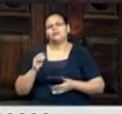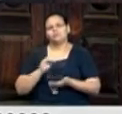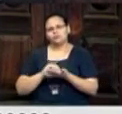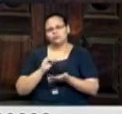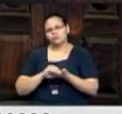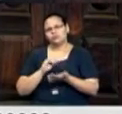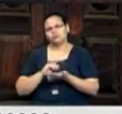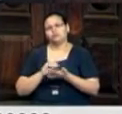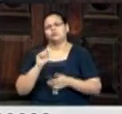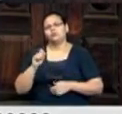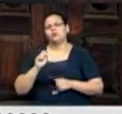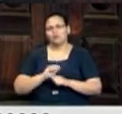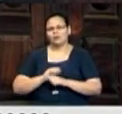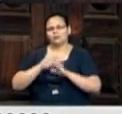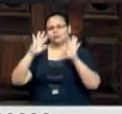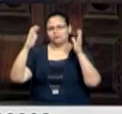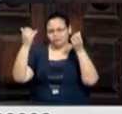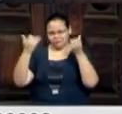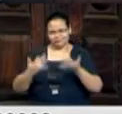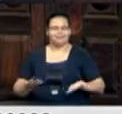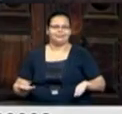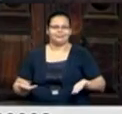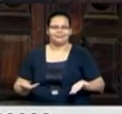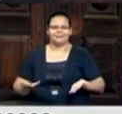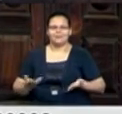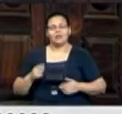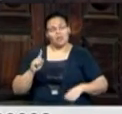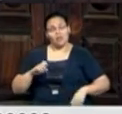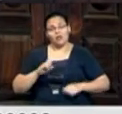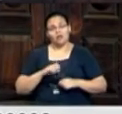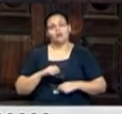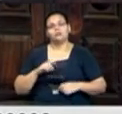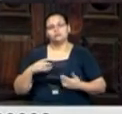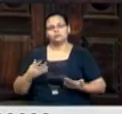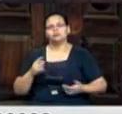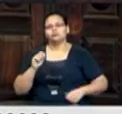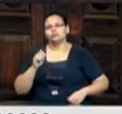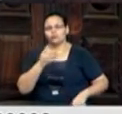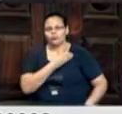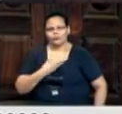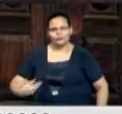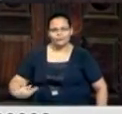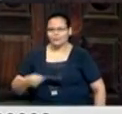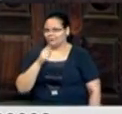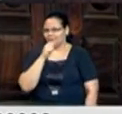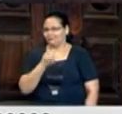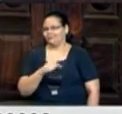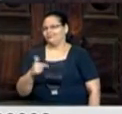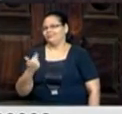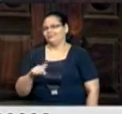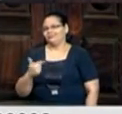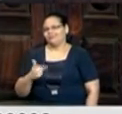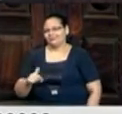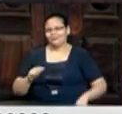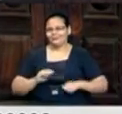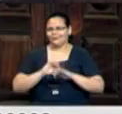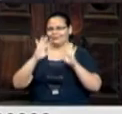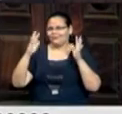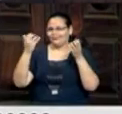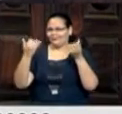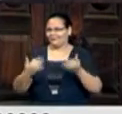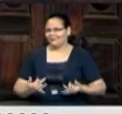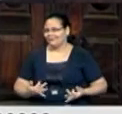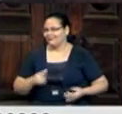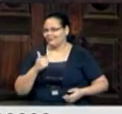Ausência total de transparência. E é claro, um governo que não tem transparência, um governo que não